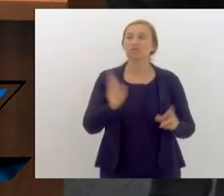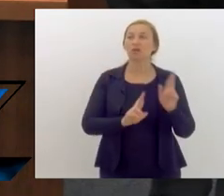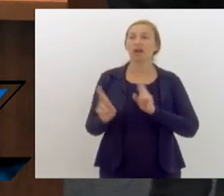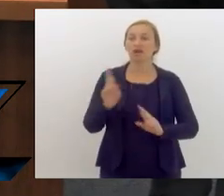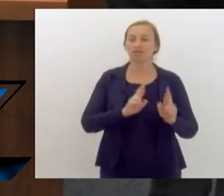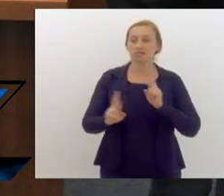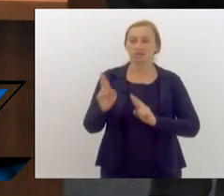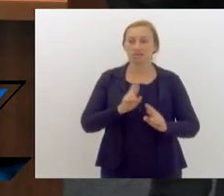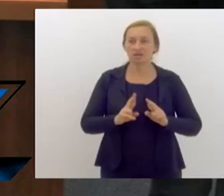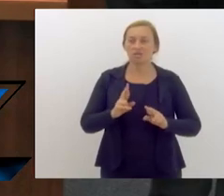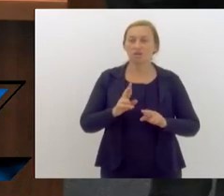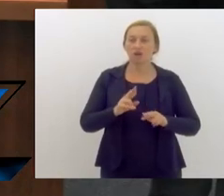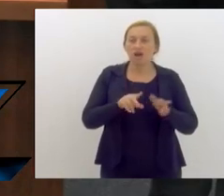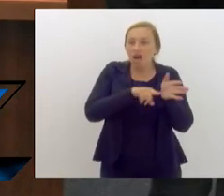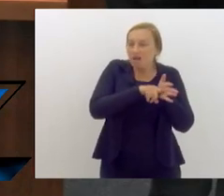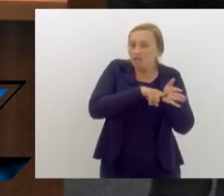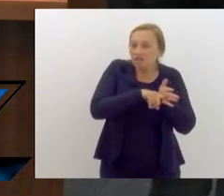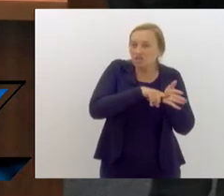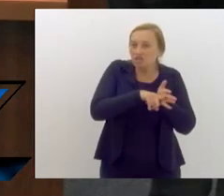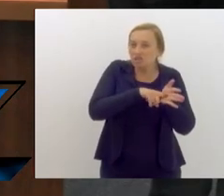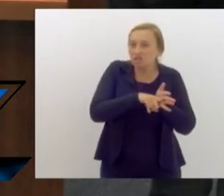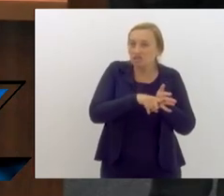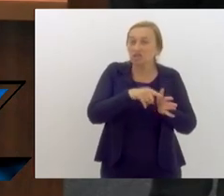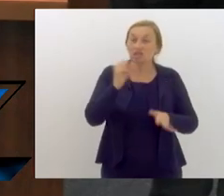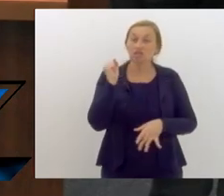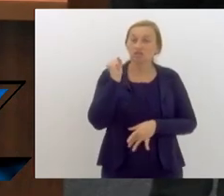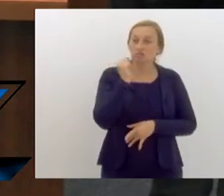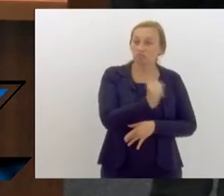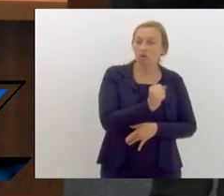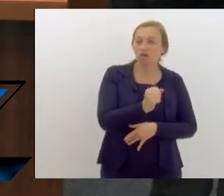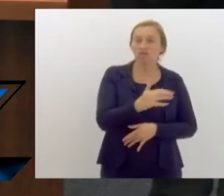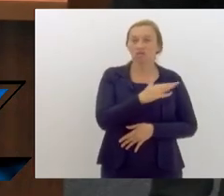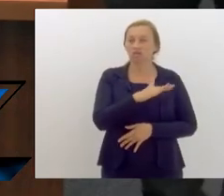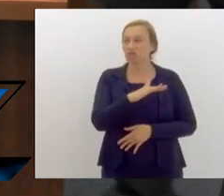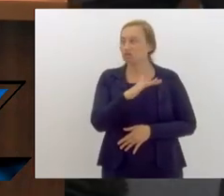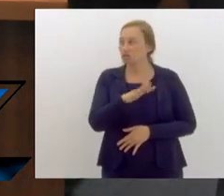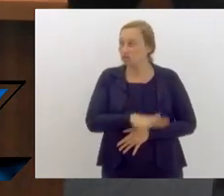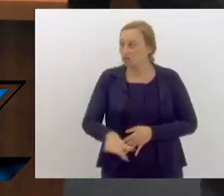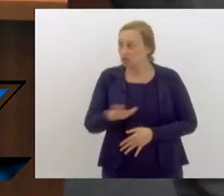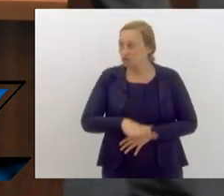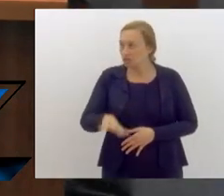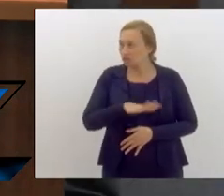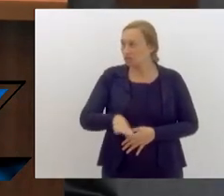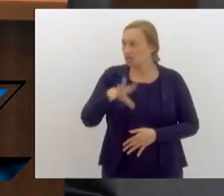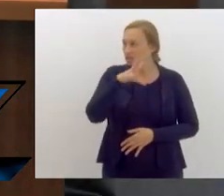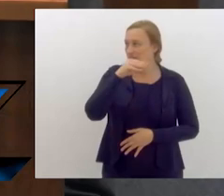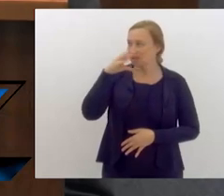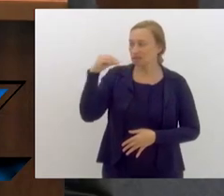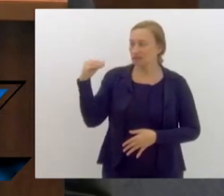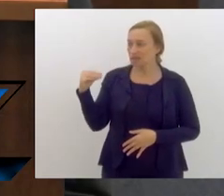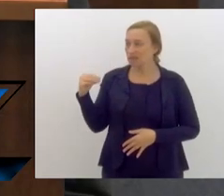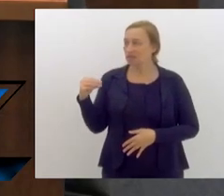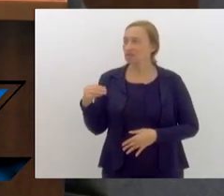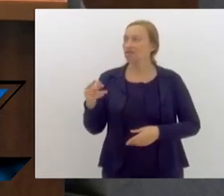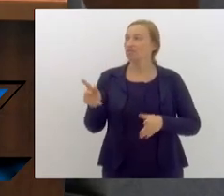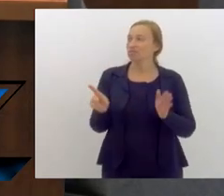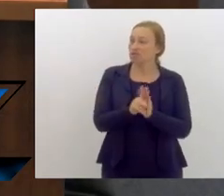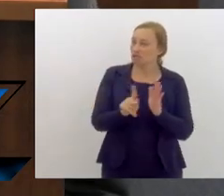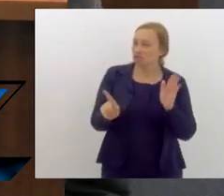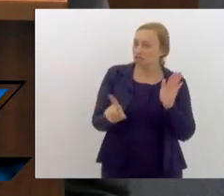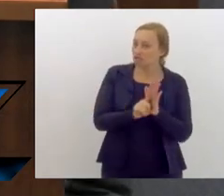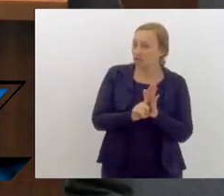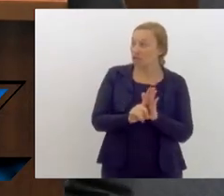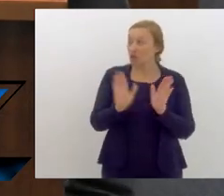a investigação em casos de assassinatos de crianças e adolescentes e construímos um projeto de lei